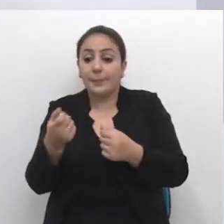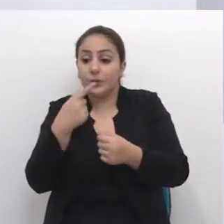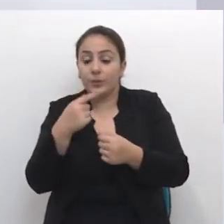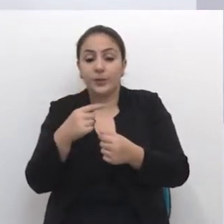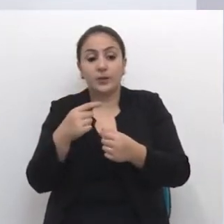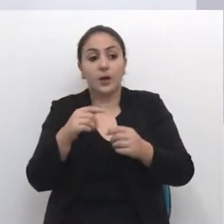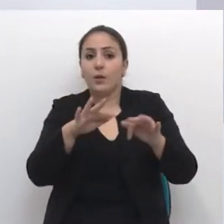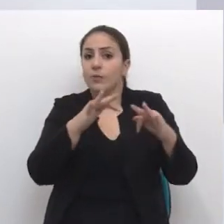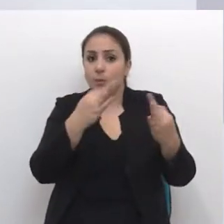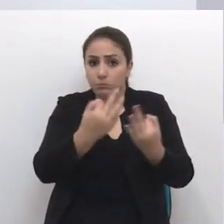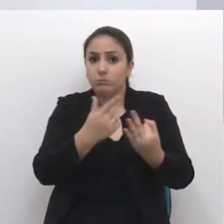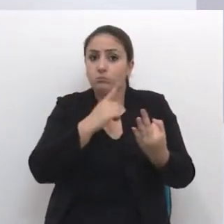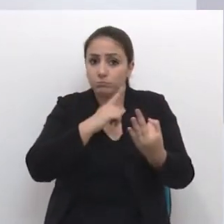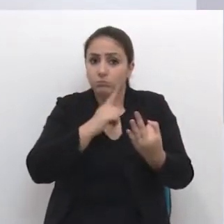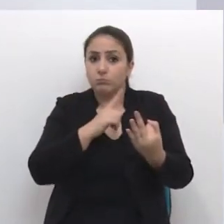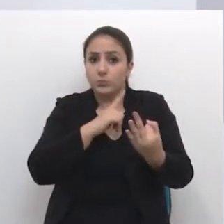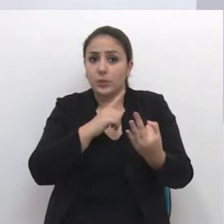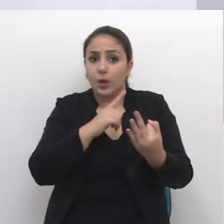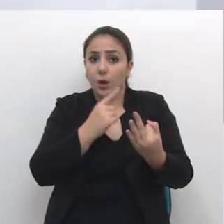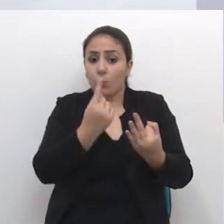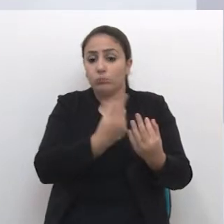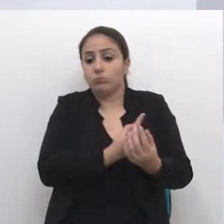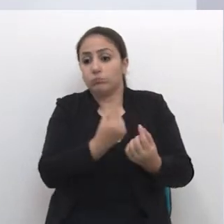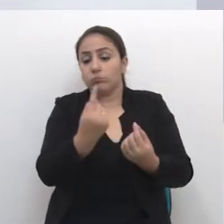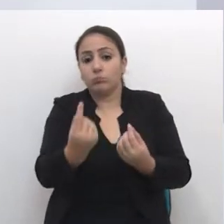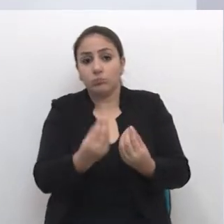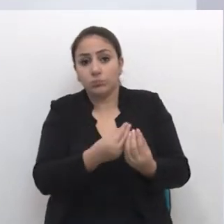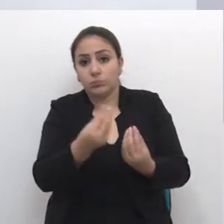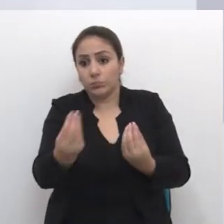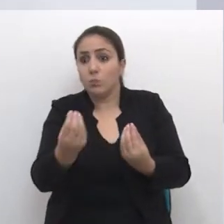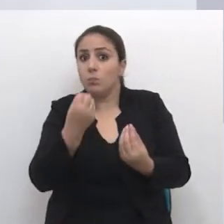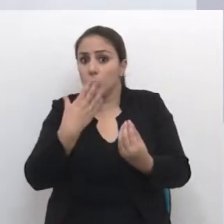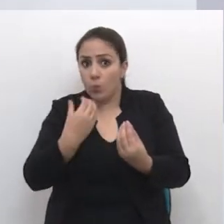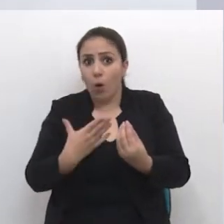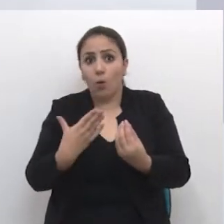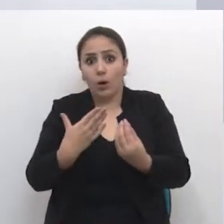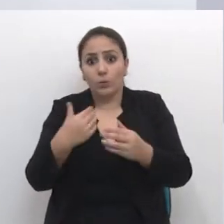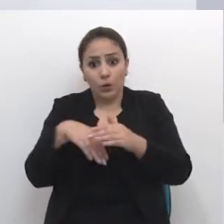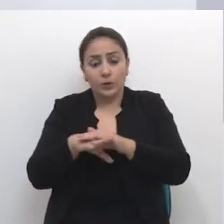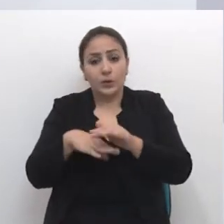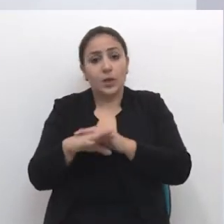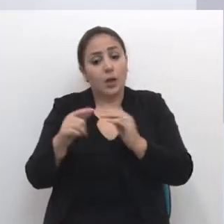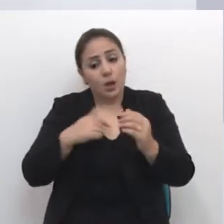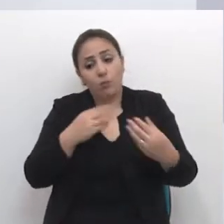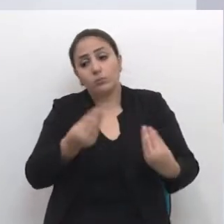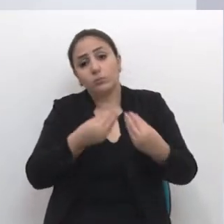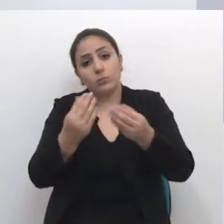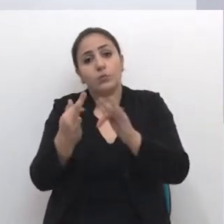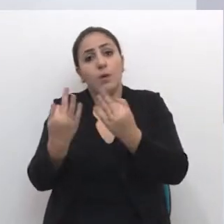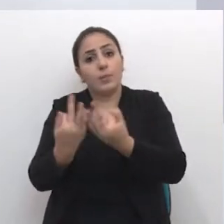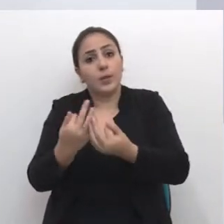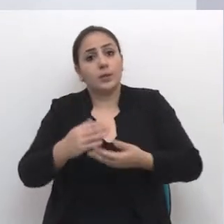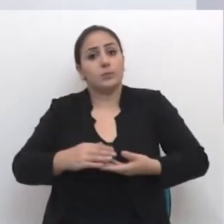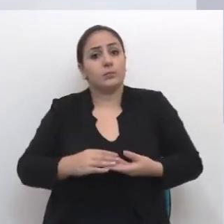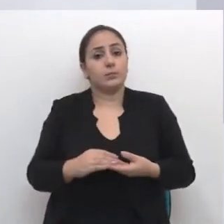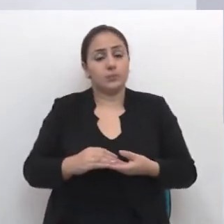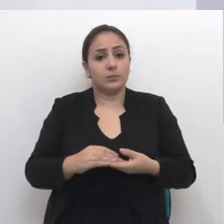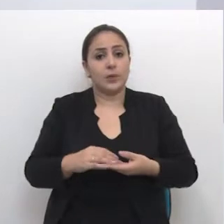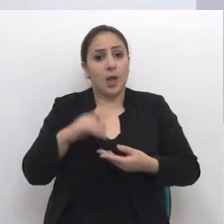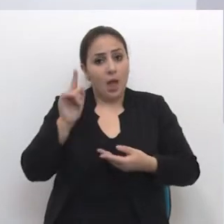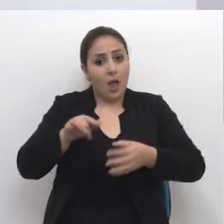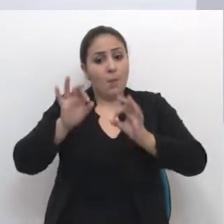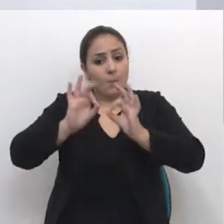medicamento em boas condições de armazenamento e eu doei à minha família. Então, é